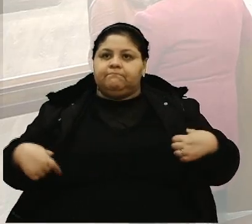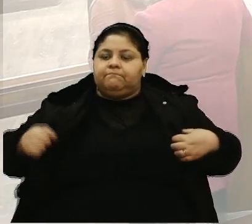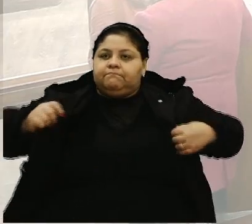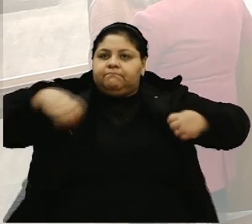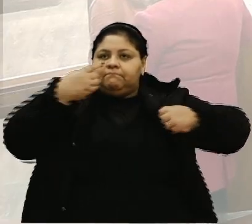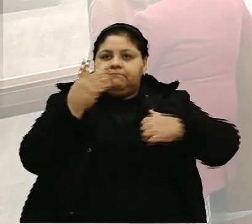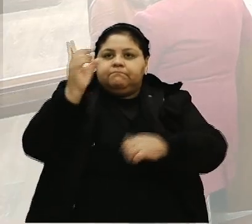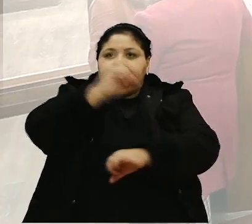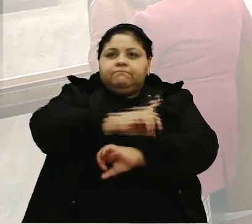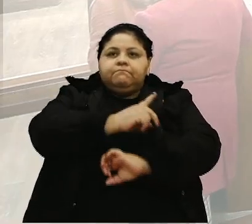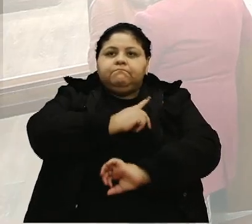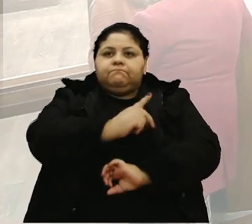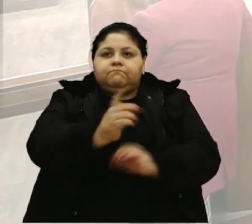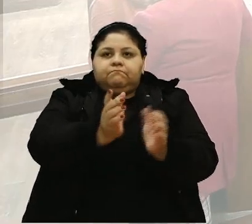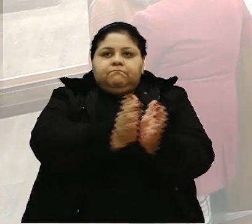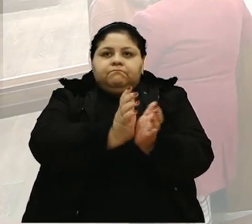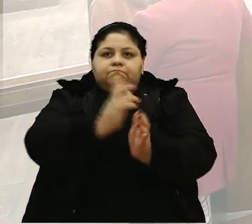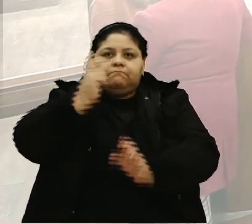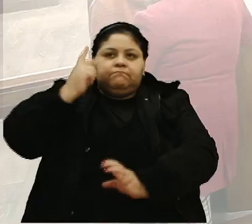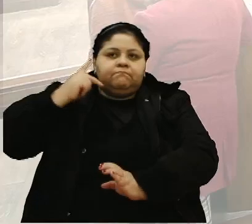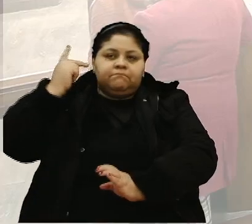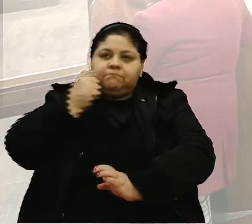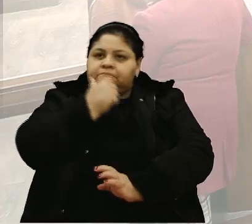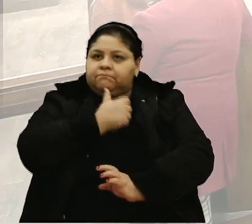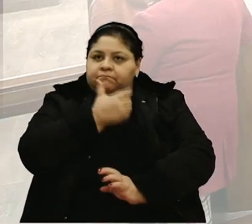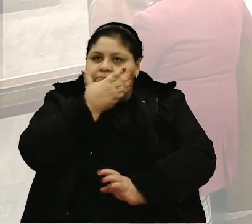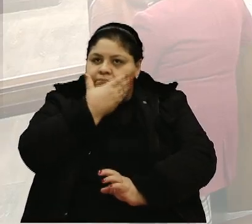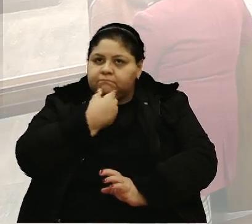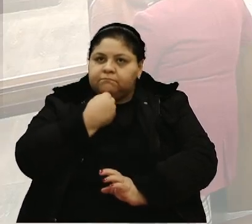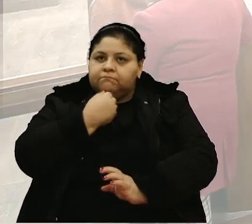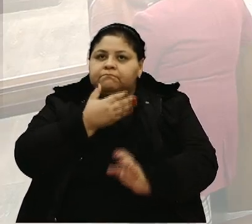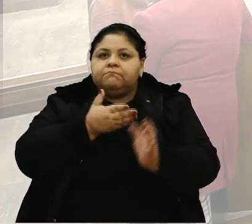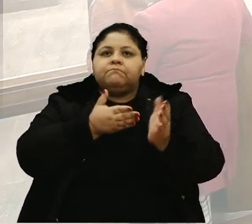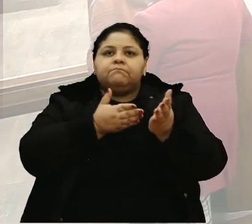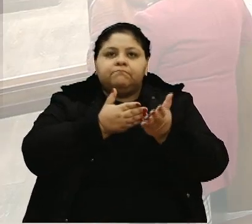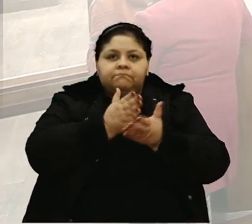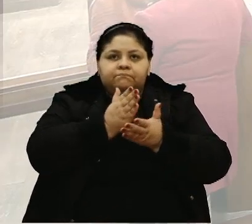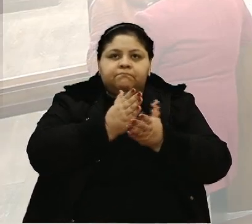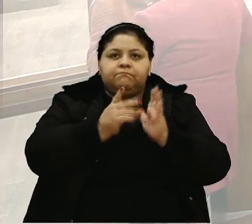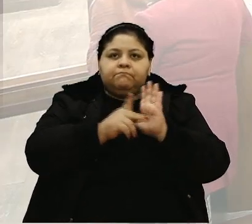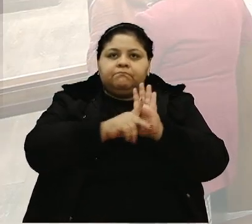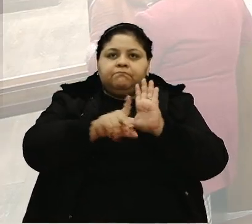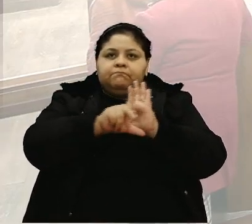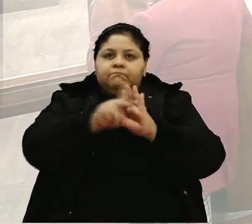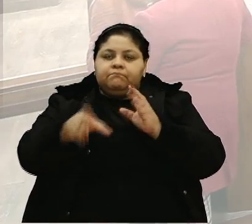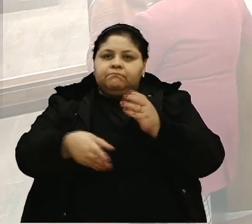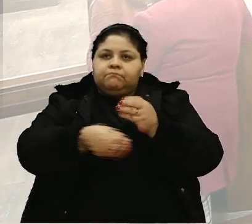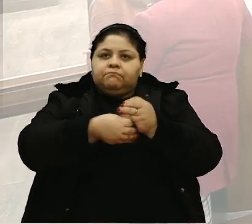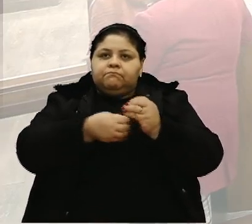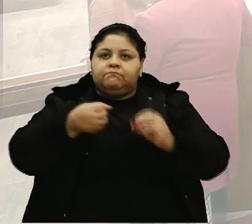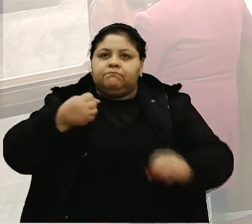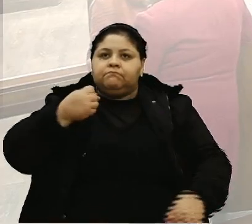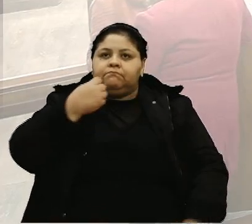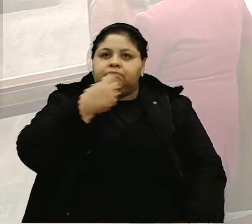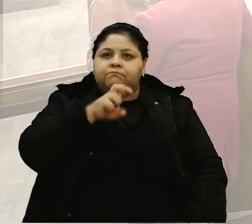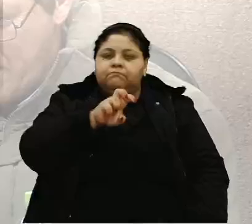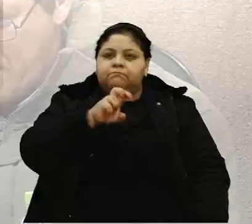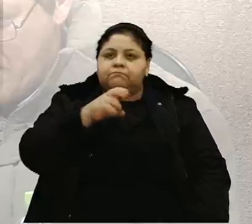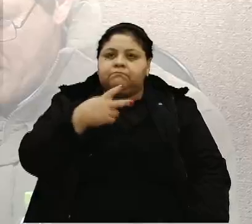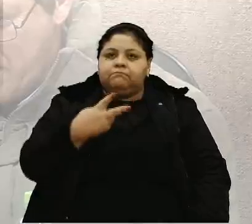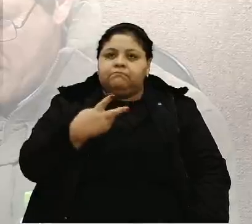senhora presidente, colegas vereadores. Parecer favorável ao projeto de lei complementar